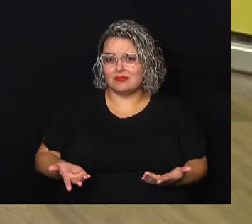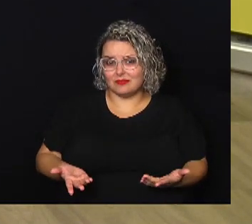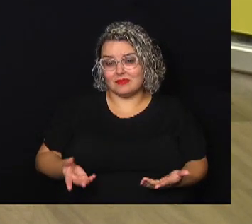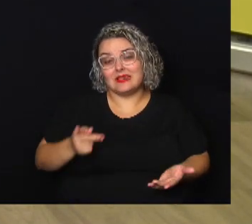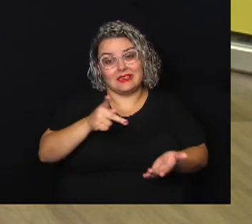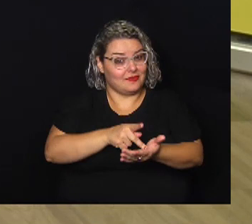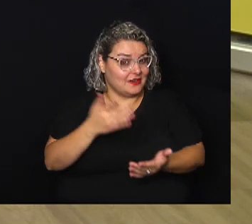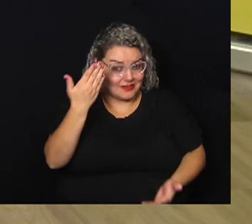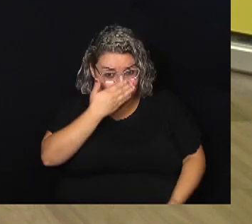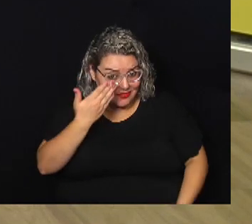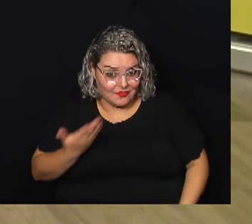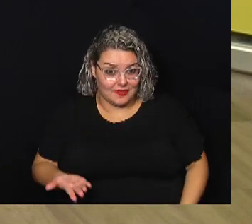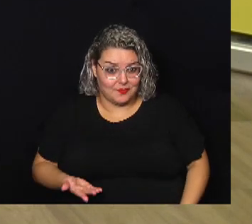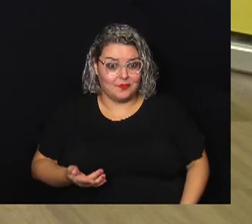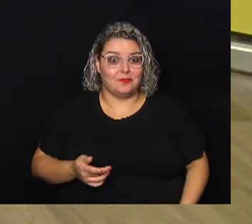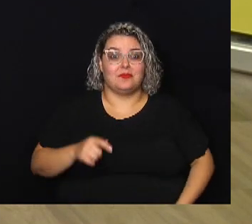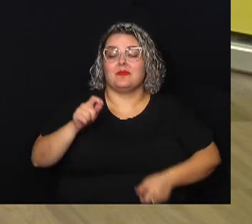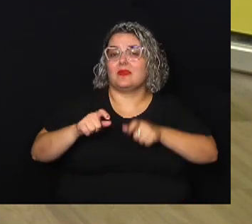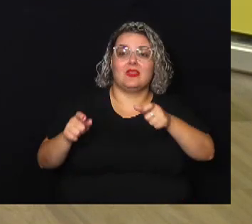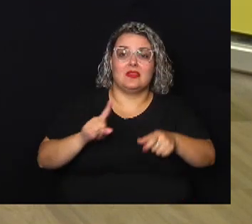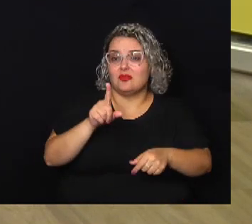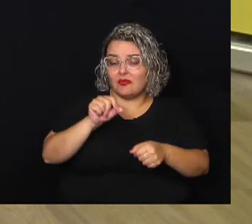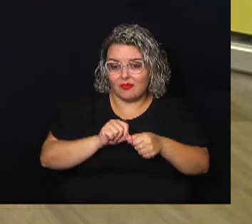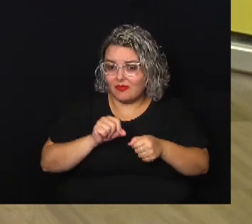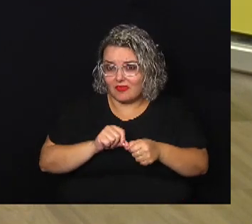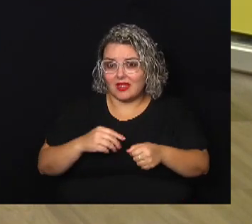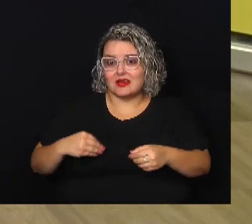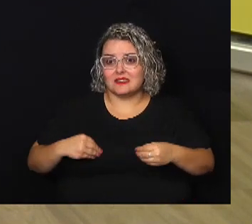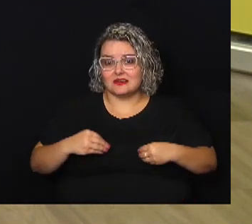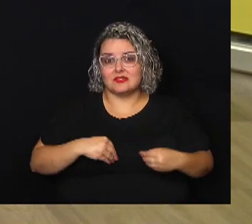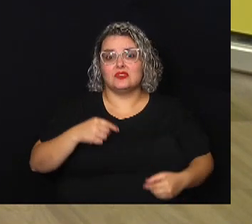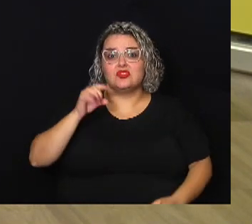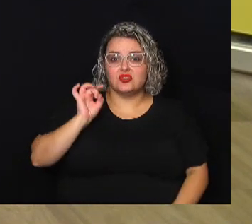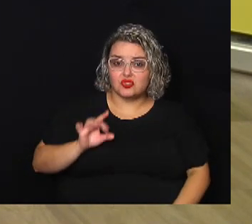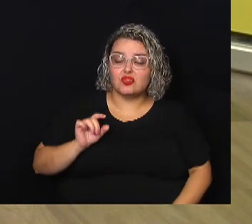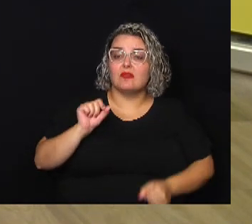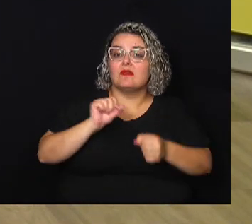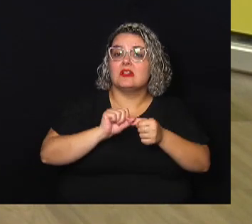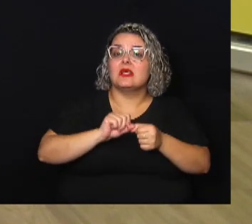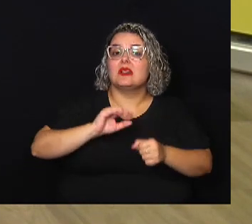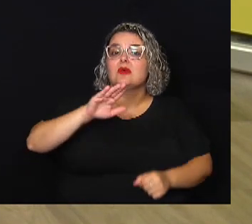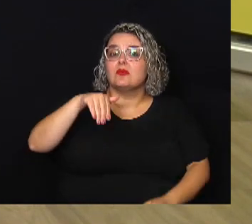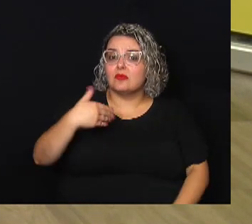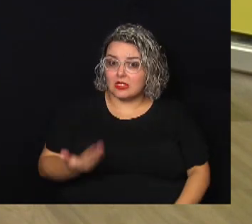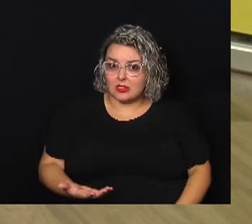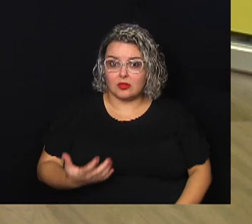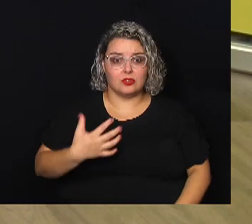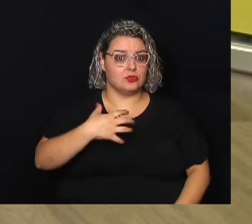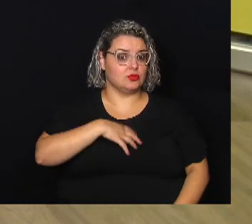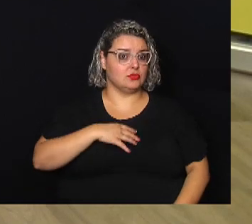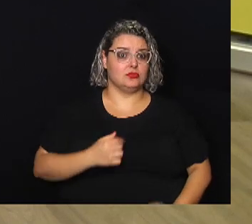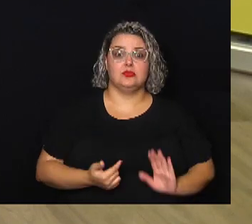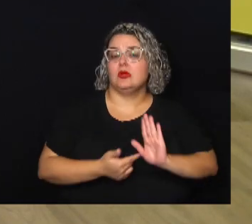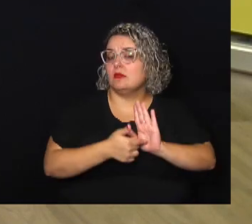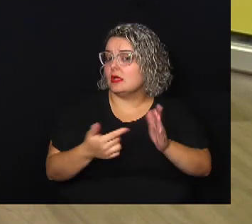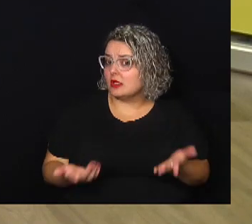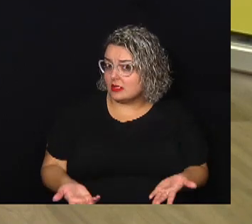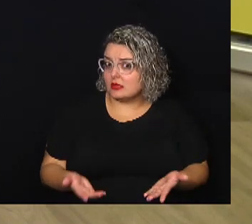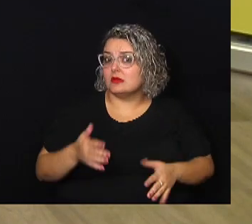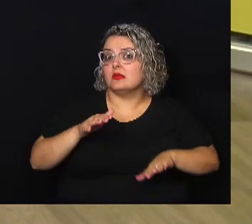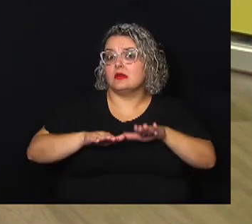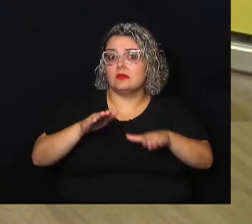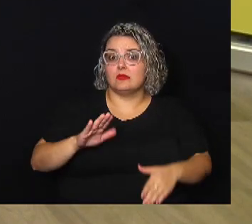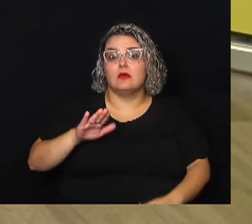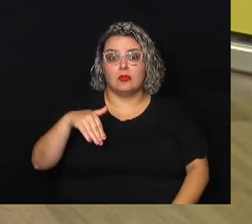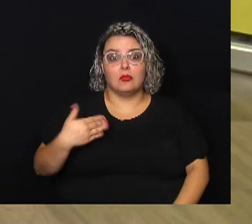se vê, né? A pessoa não faz esses exames. Ela só vai fazer quando os sintomas já estão aparecendo e às vezes até